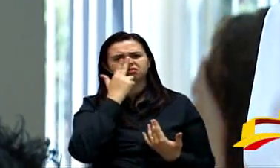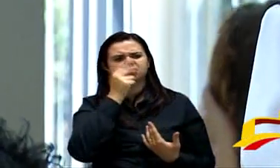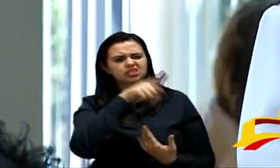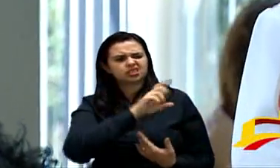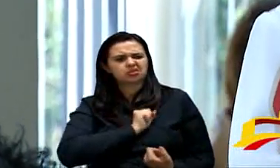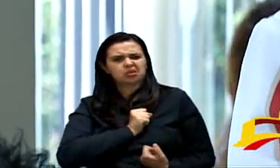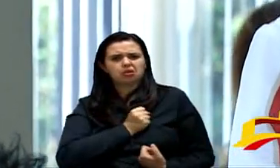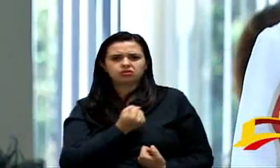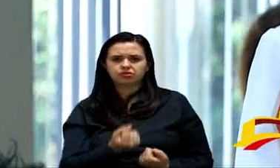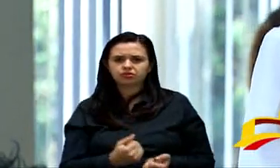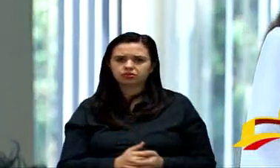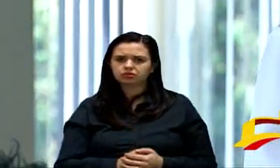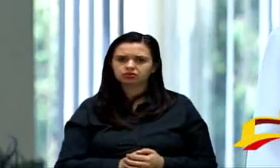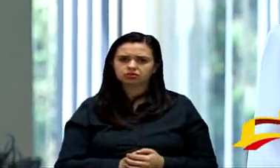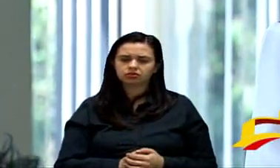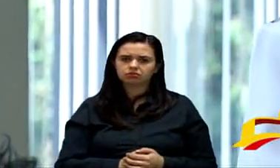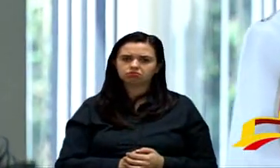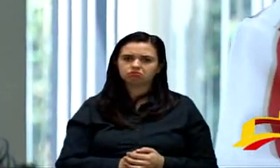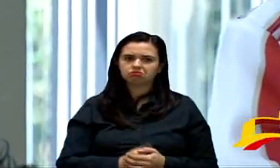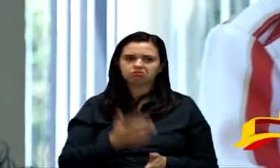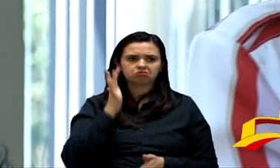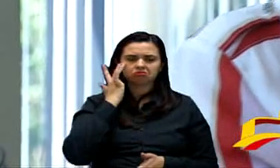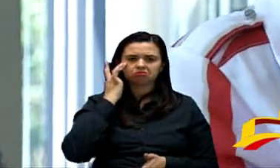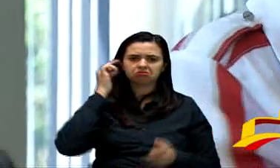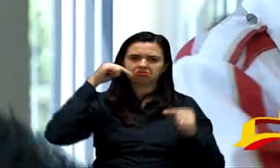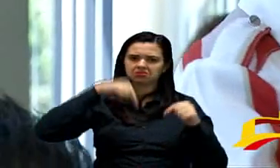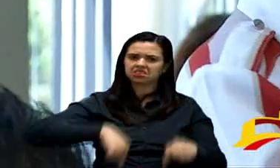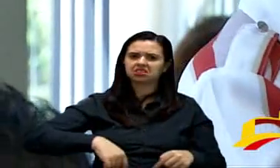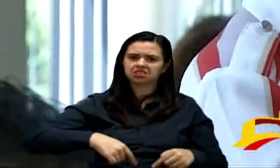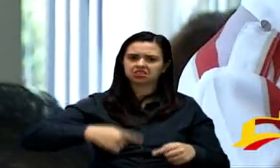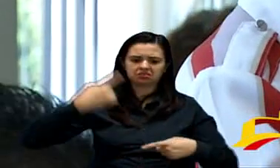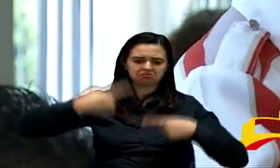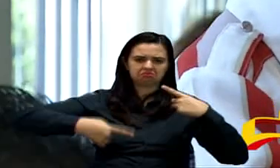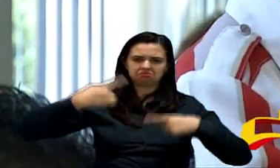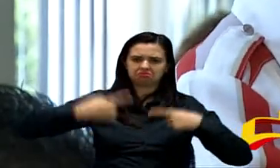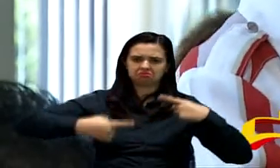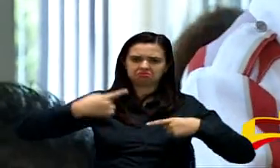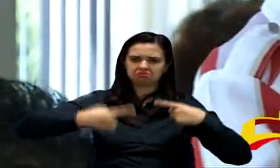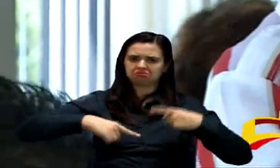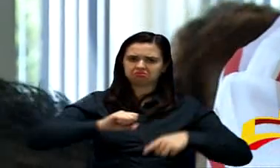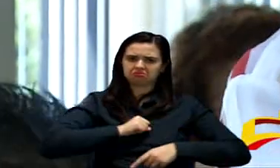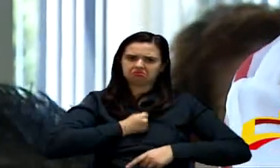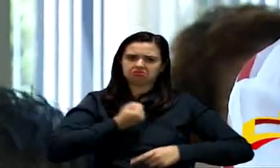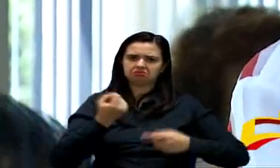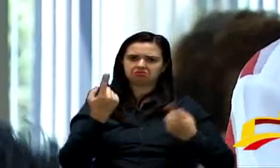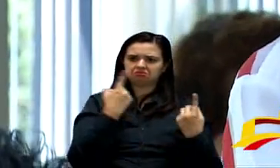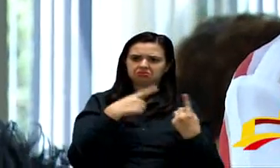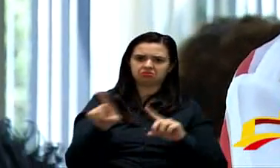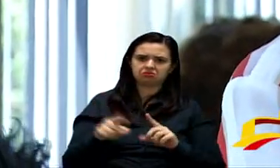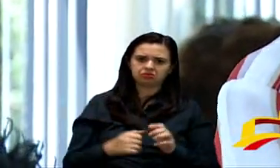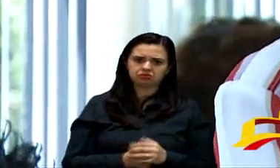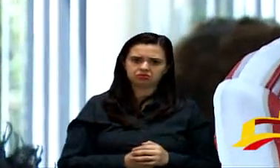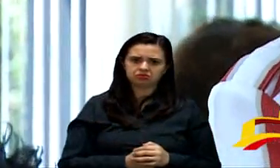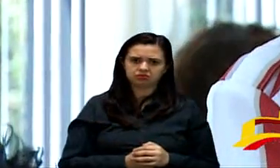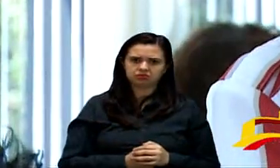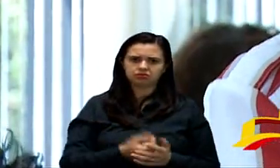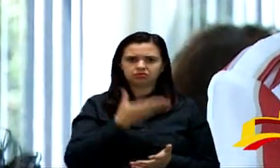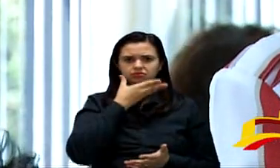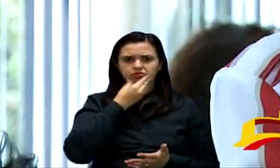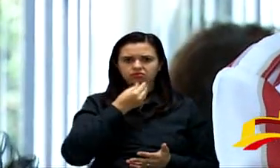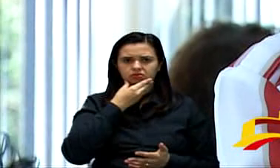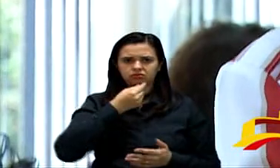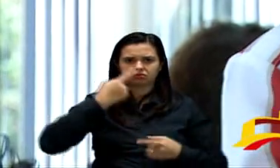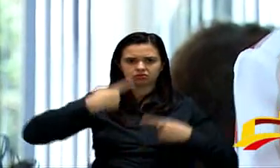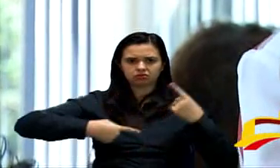Eu acredito que nós não estamos aqui para nos odiar. É, um homem que não debate muito com você na questão política,